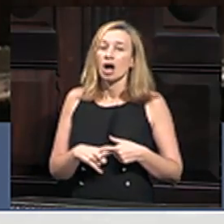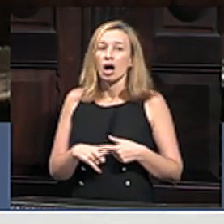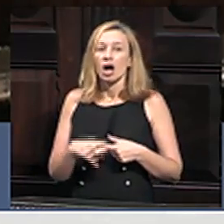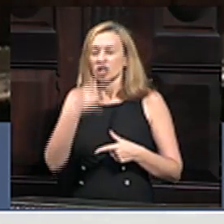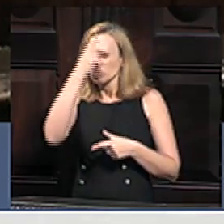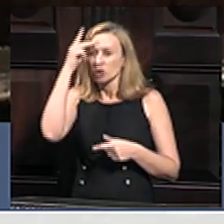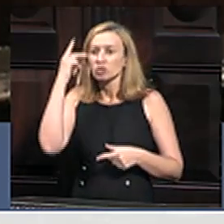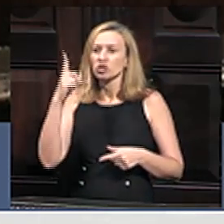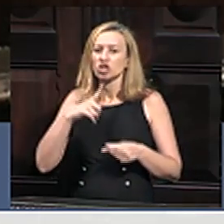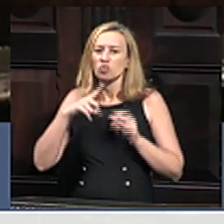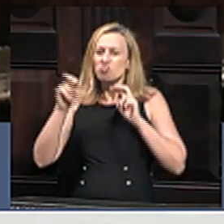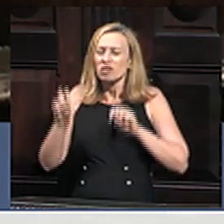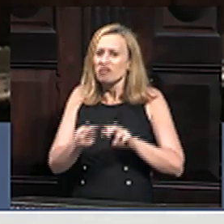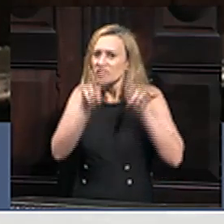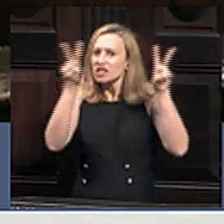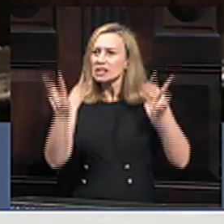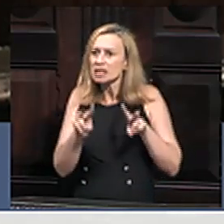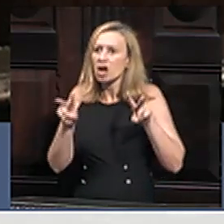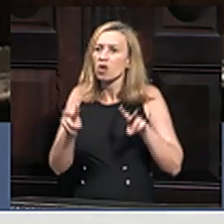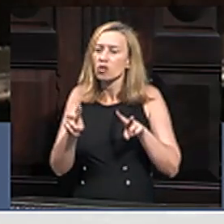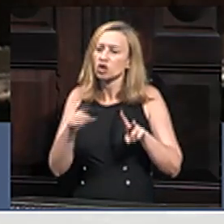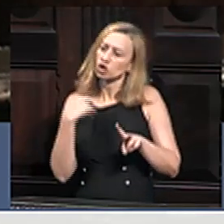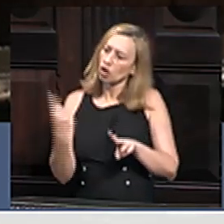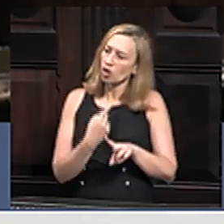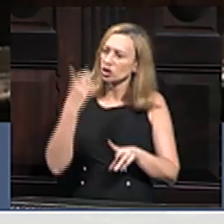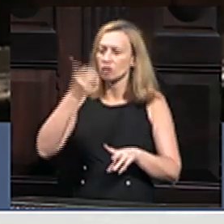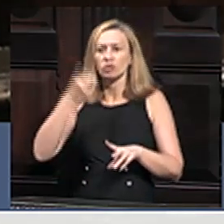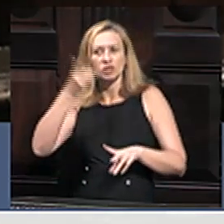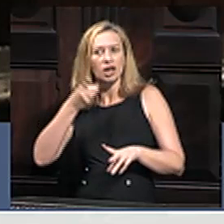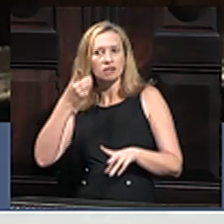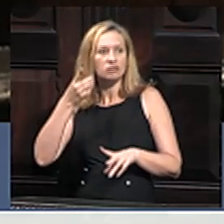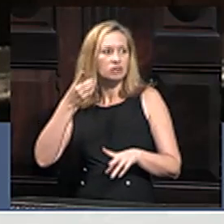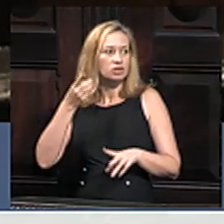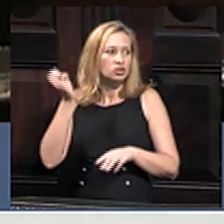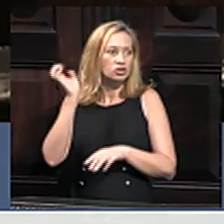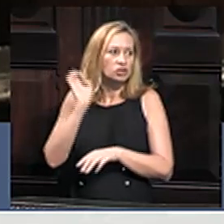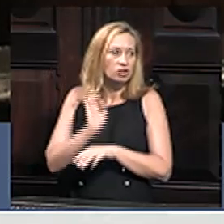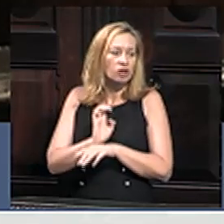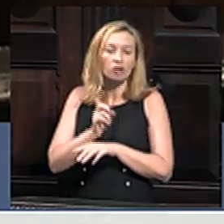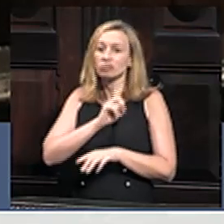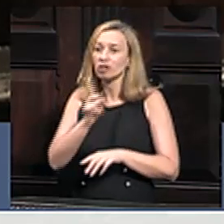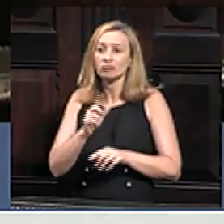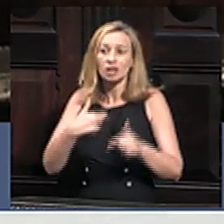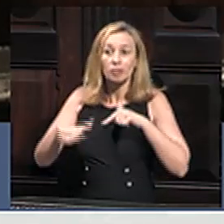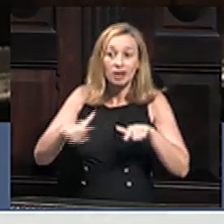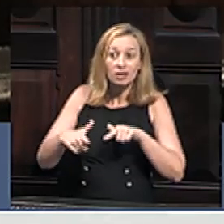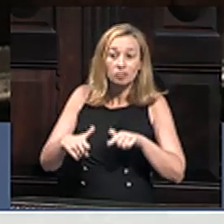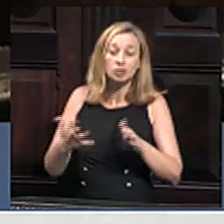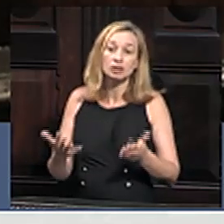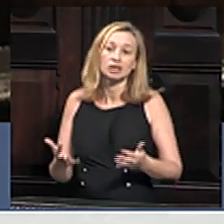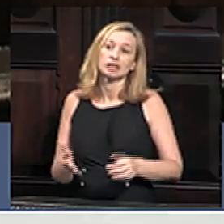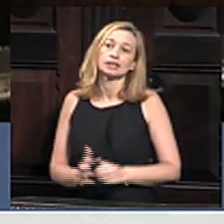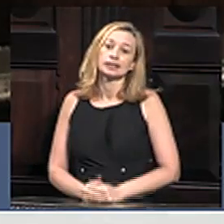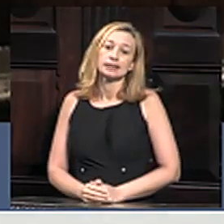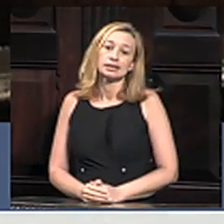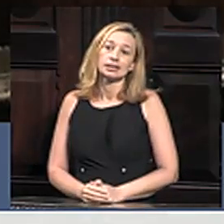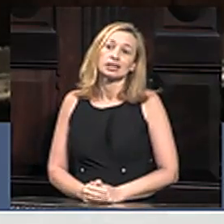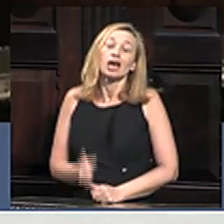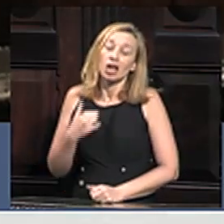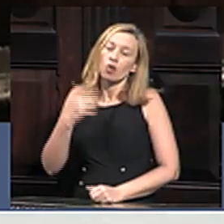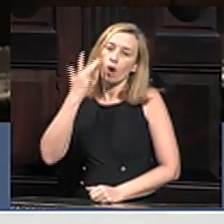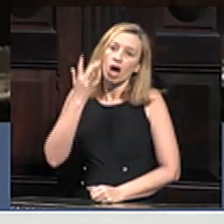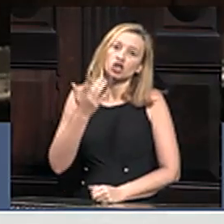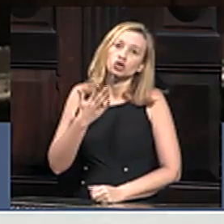visão que nós, deputados estaduais, não trabalhamos. Eu acho que o meu mandato